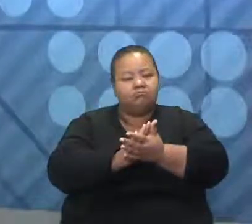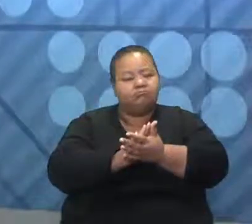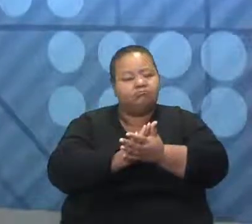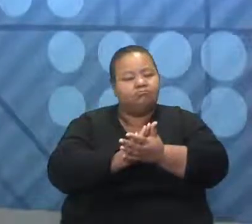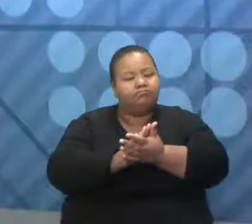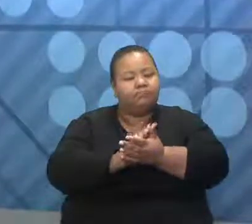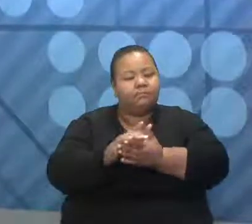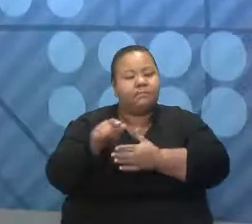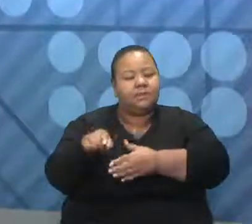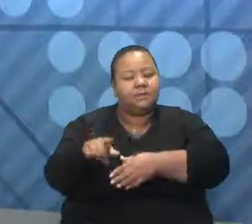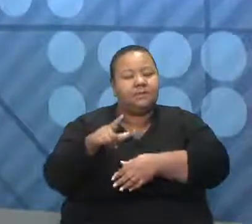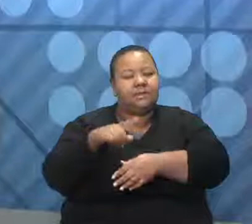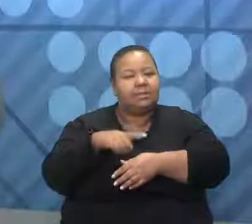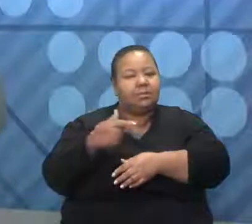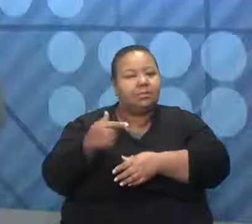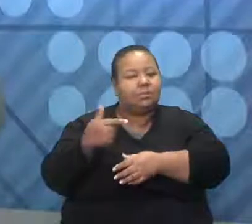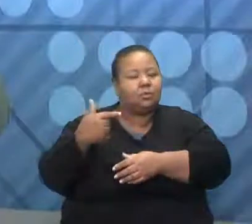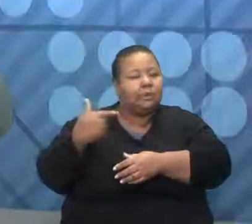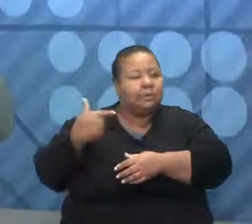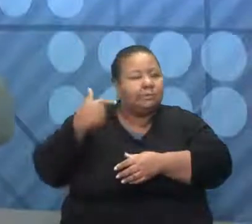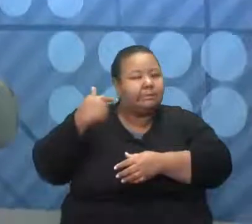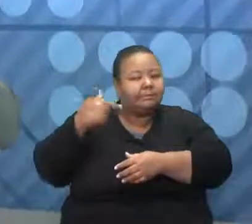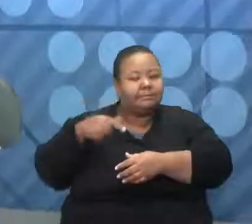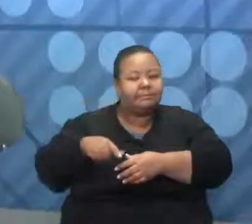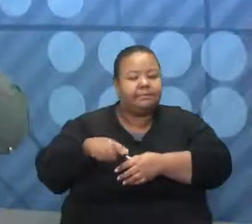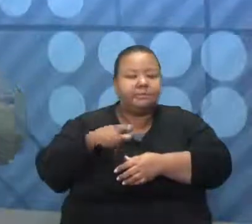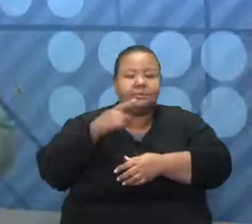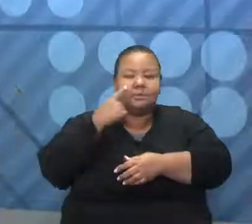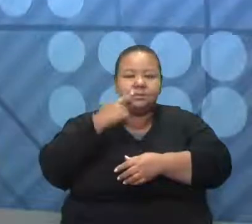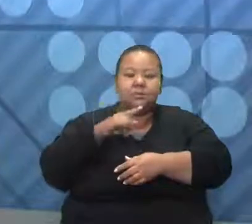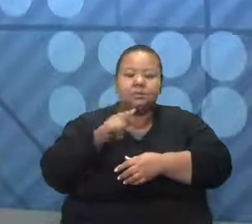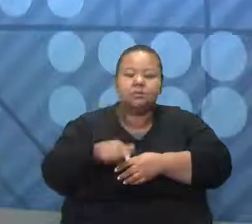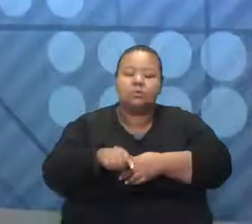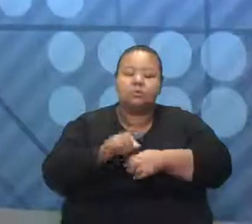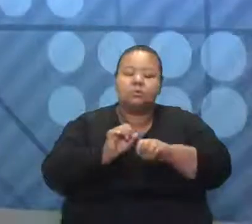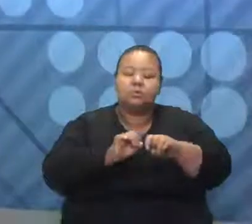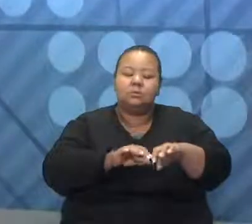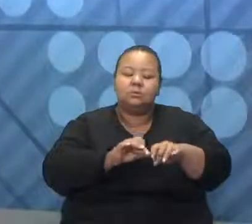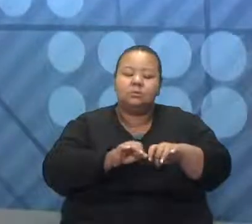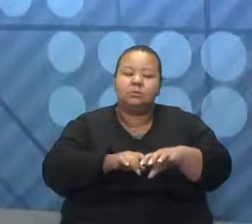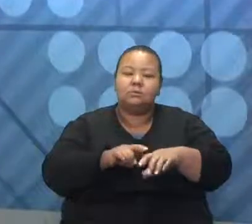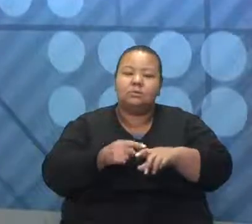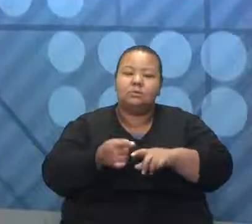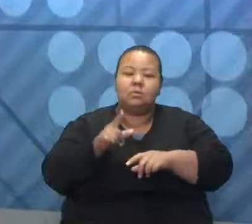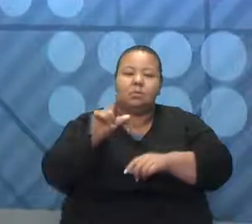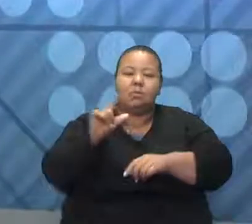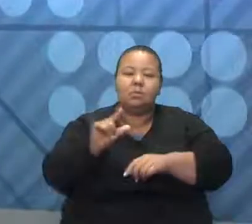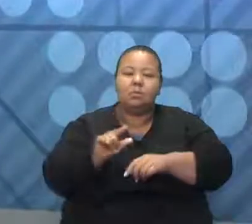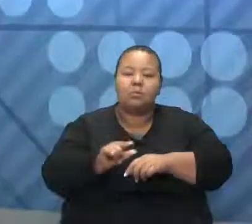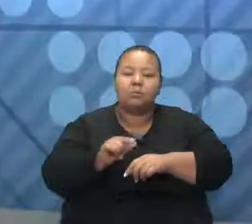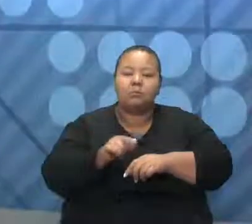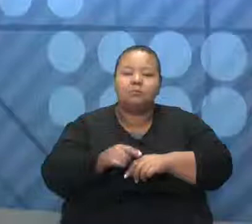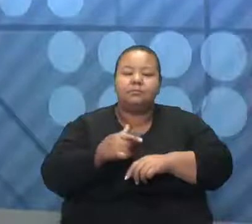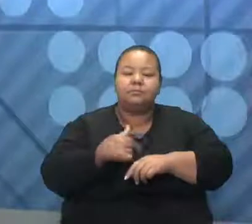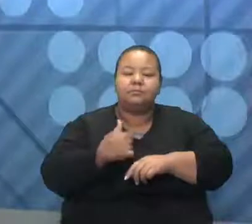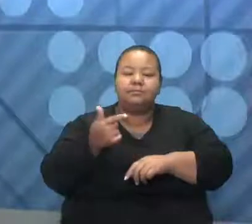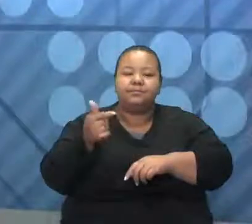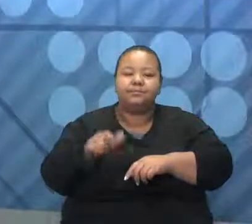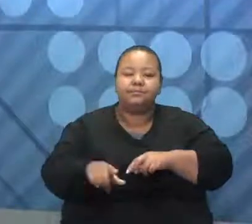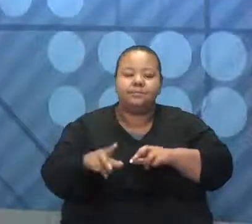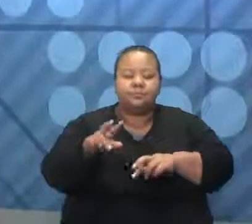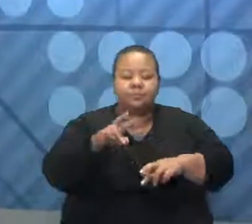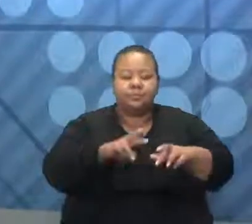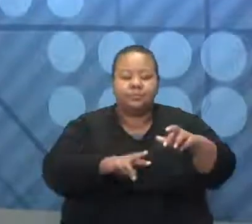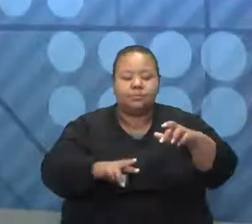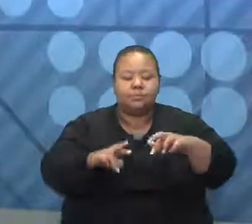um alto índice de criminalidade, que os indicadores da educação são baixos ali. Então eu consigo analisar,